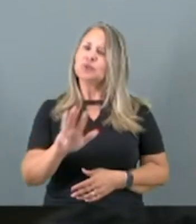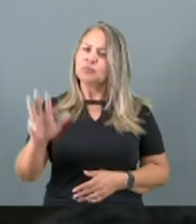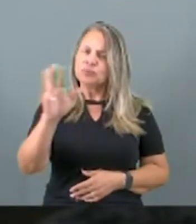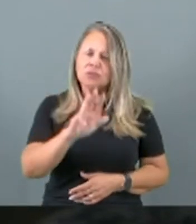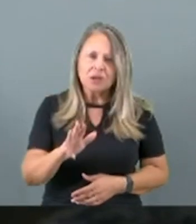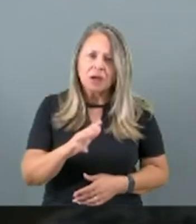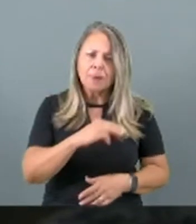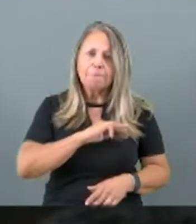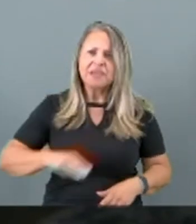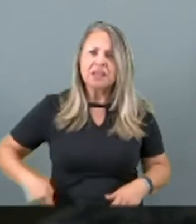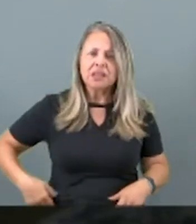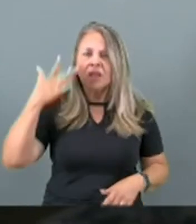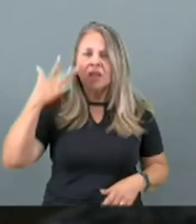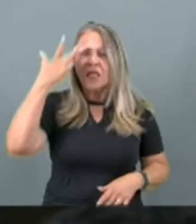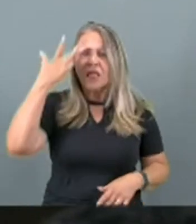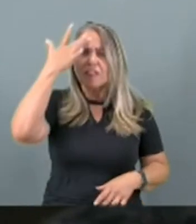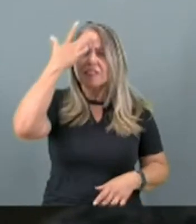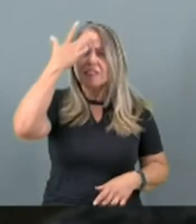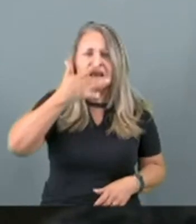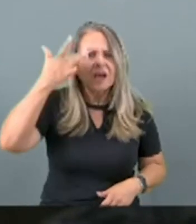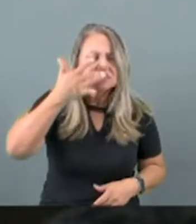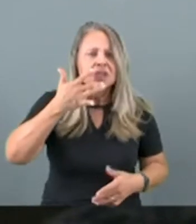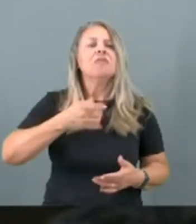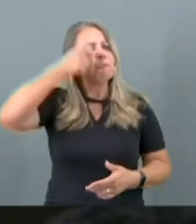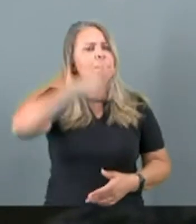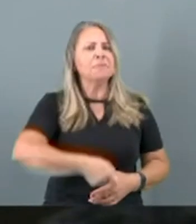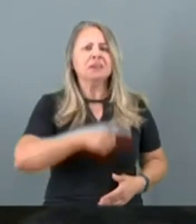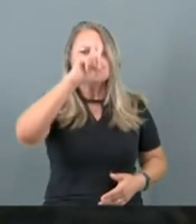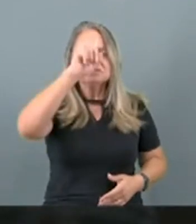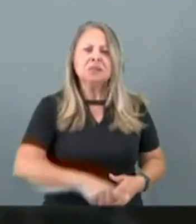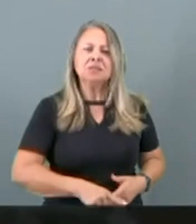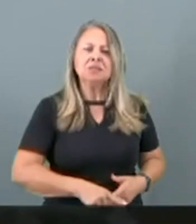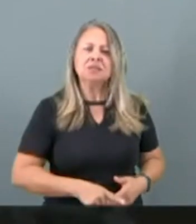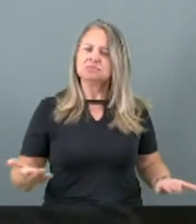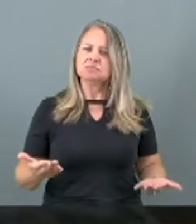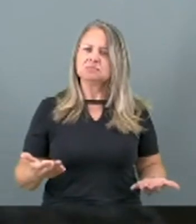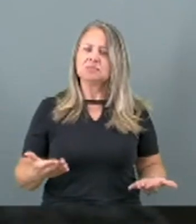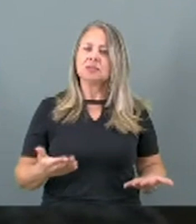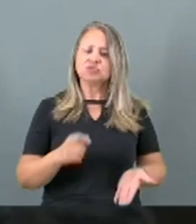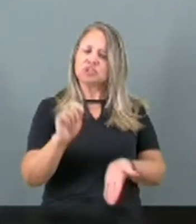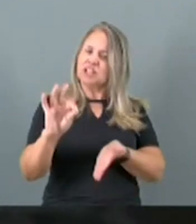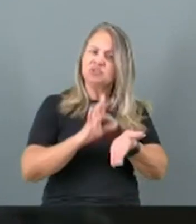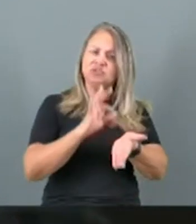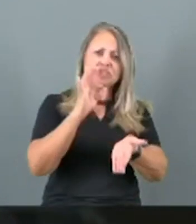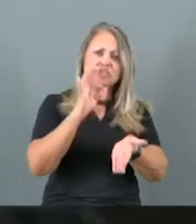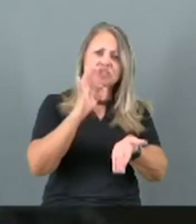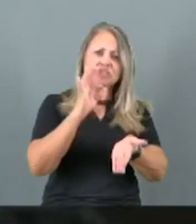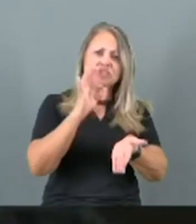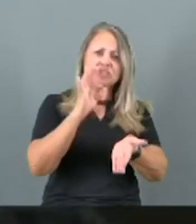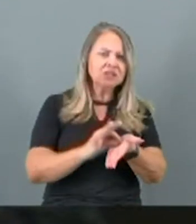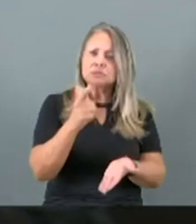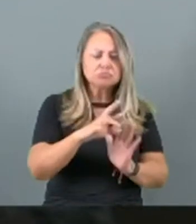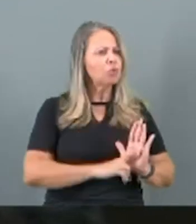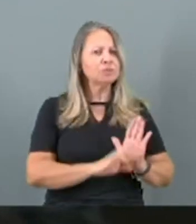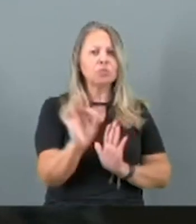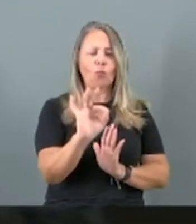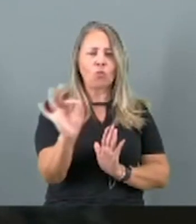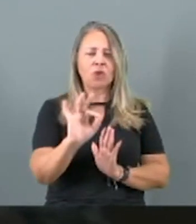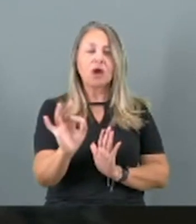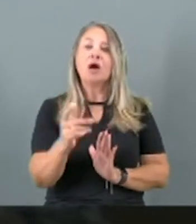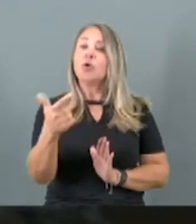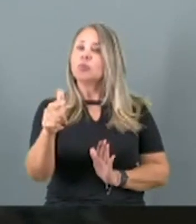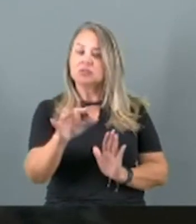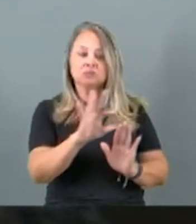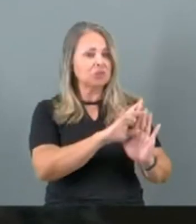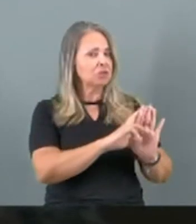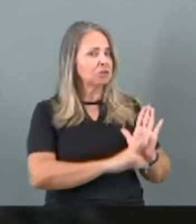uma ordem para tirar elas não estão reguladas elas estão inscritas só mas não tem regulamentação aquilo que não tem regulamentação